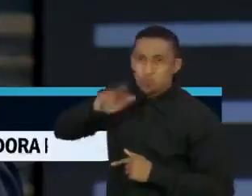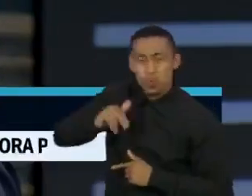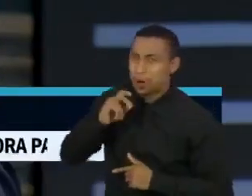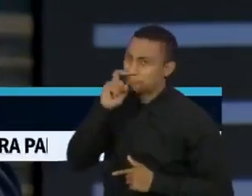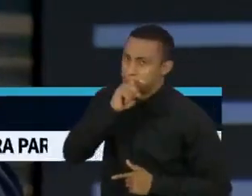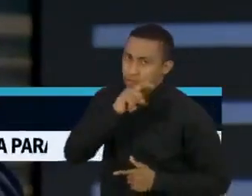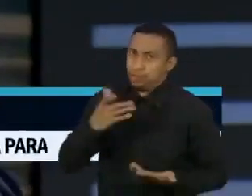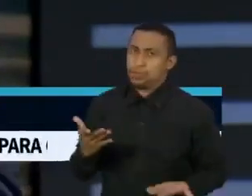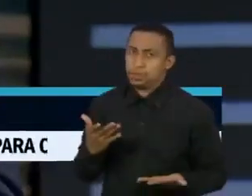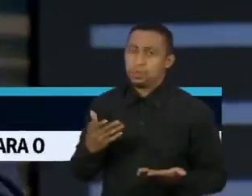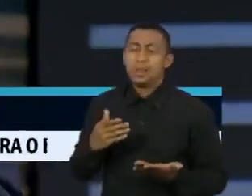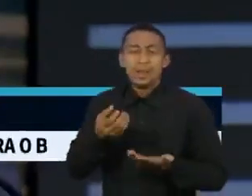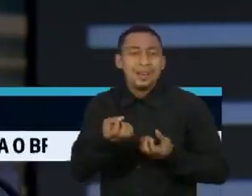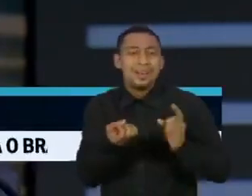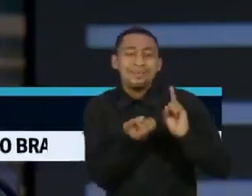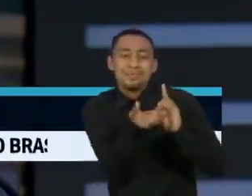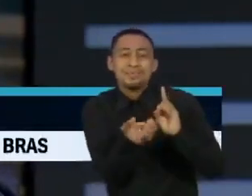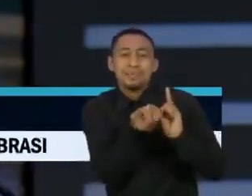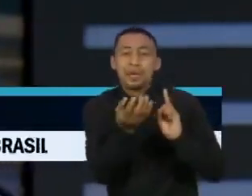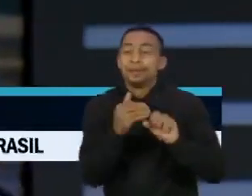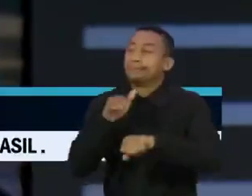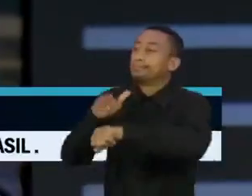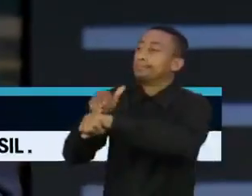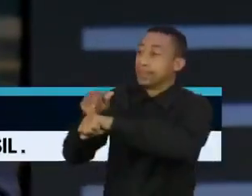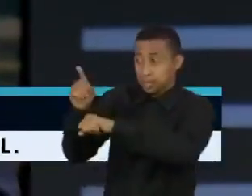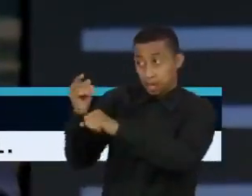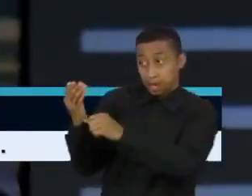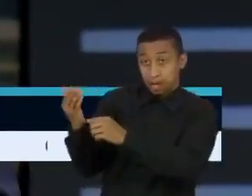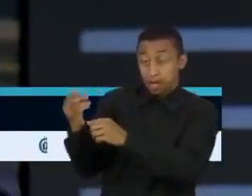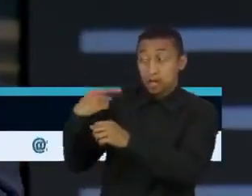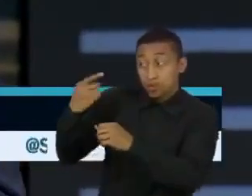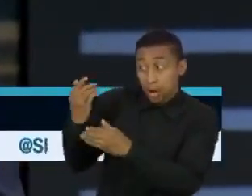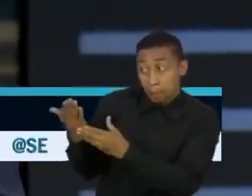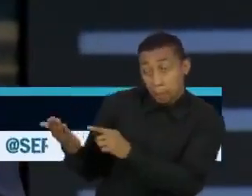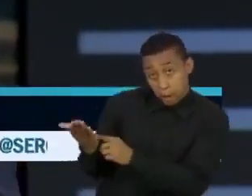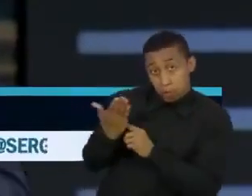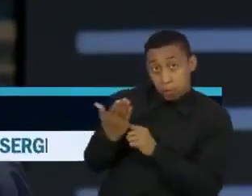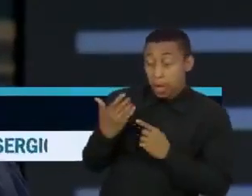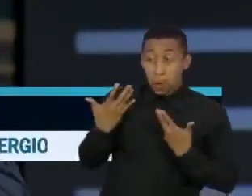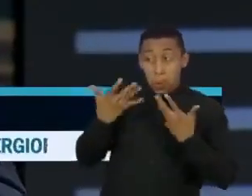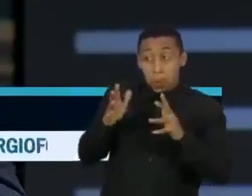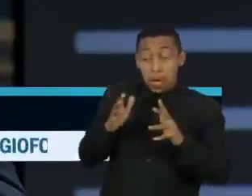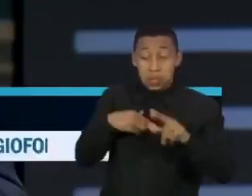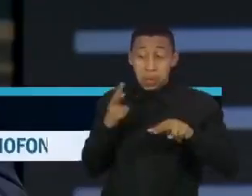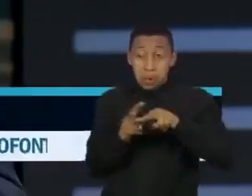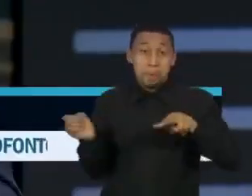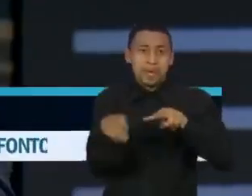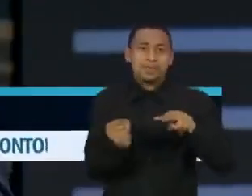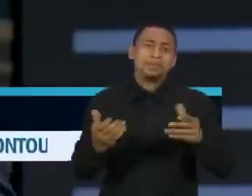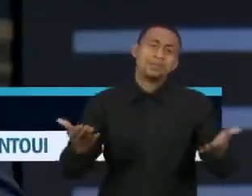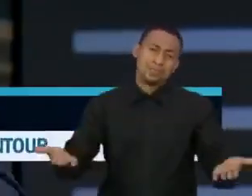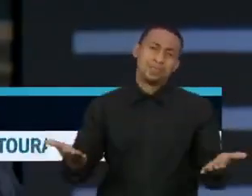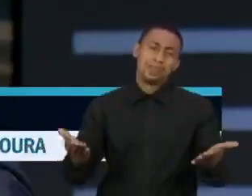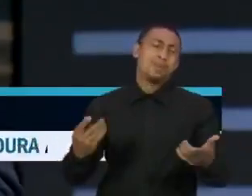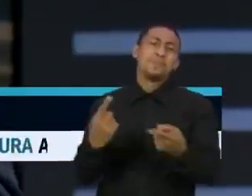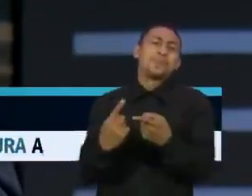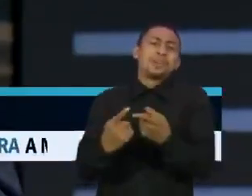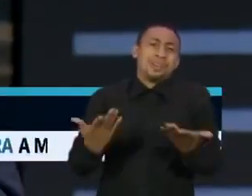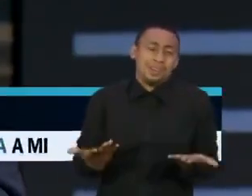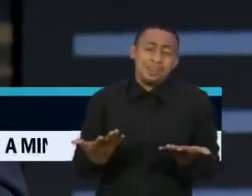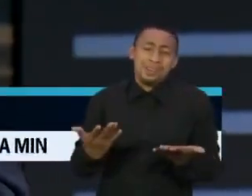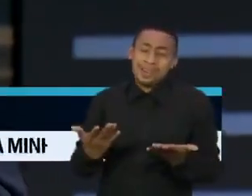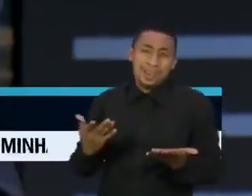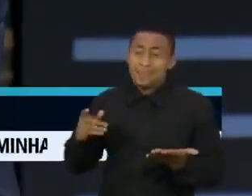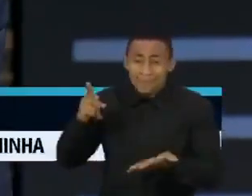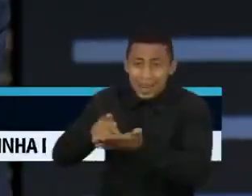você pega um habeas corpus se você pede uma obra as coisas para não ser preso é porque senão vai dizer a verdade é o óbvio né então eu